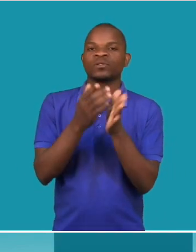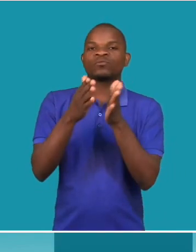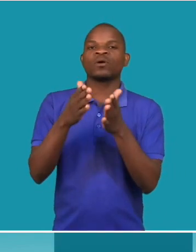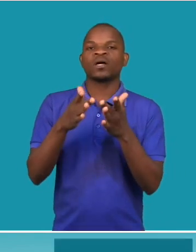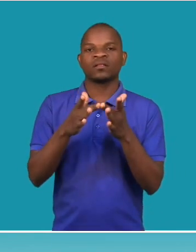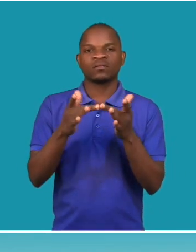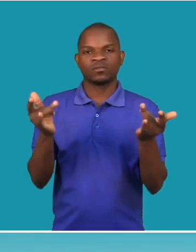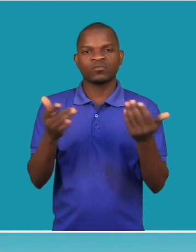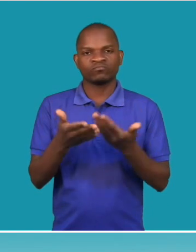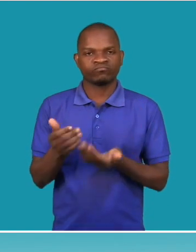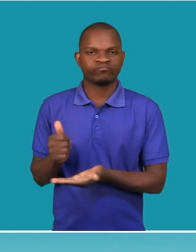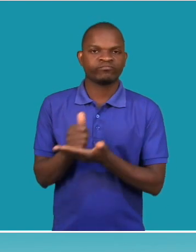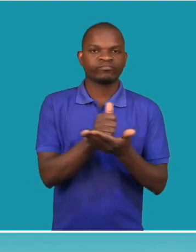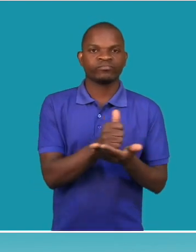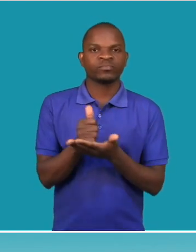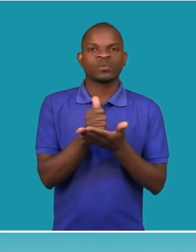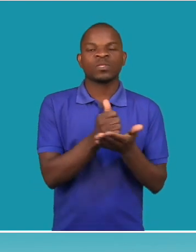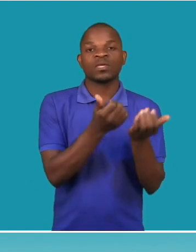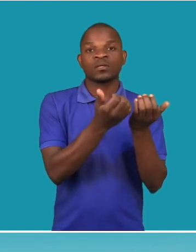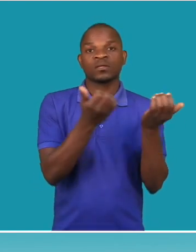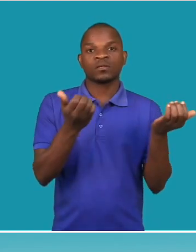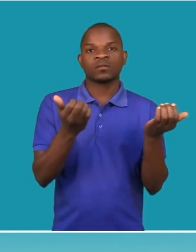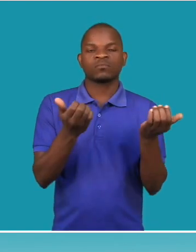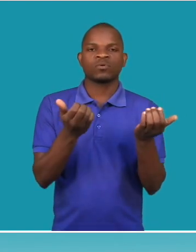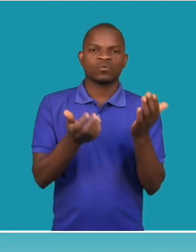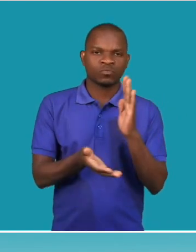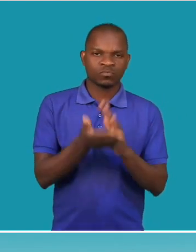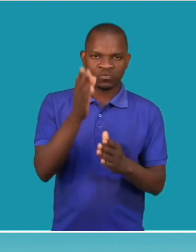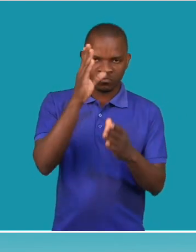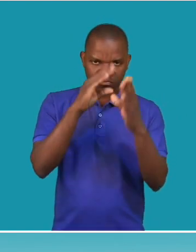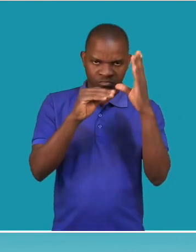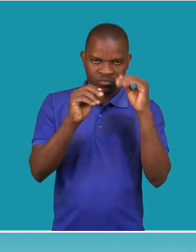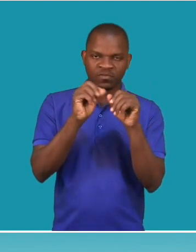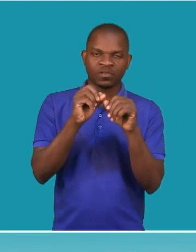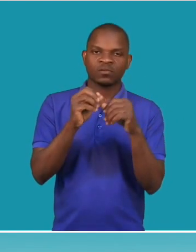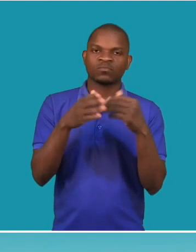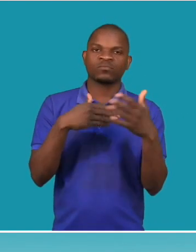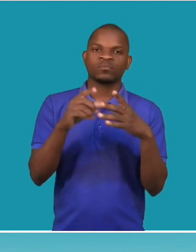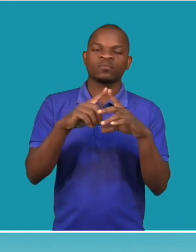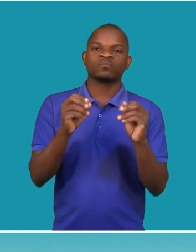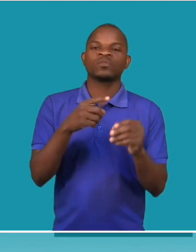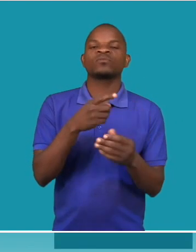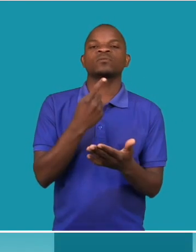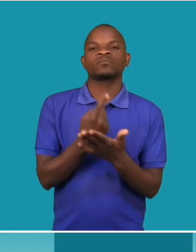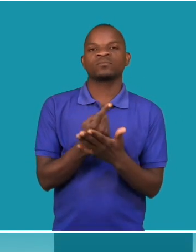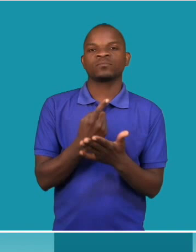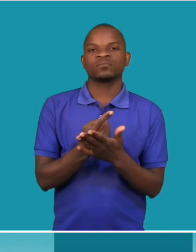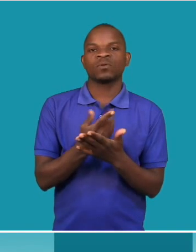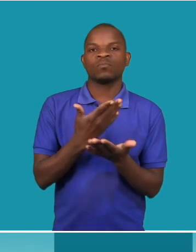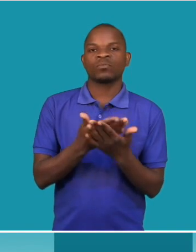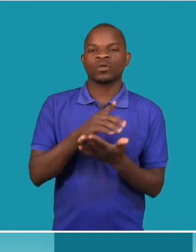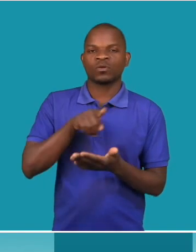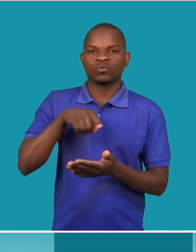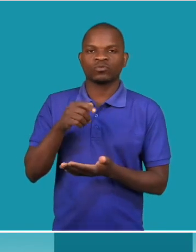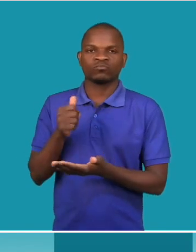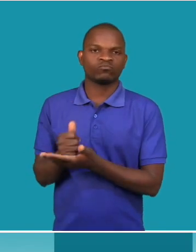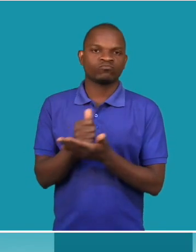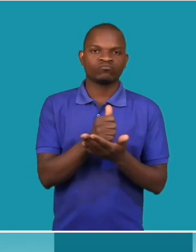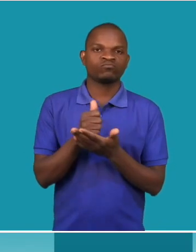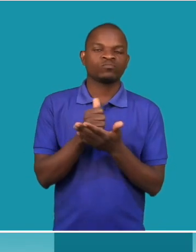disponibilizem para poderem apoiar estas crianças para poderem fazer alguma coisa. Então, isto é muito interessante, saber o estamos a